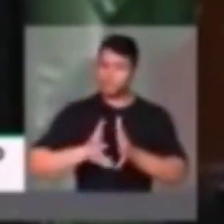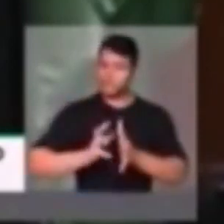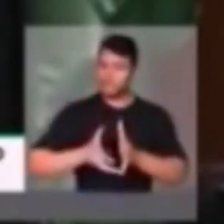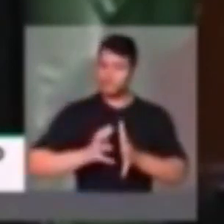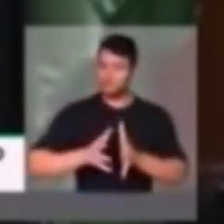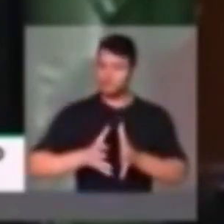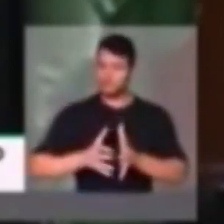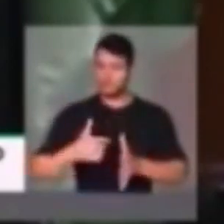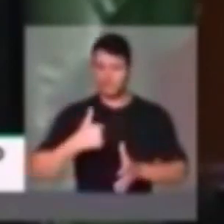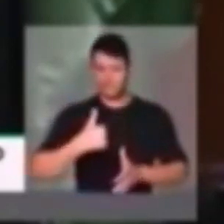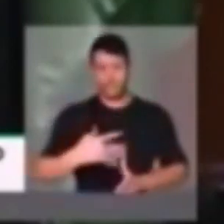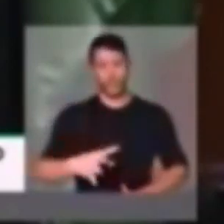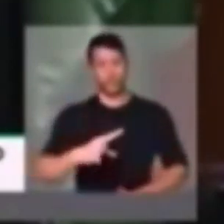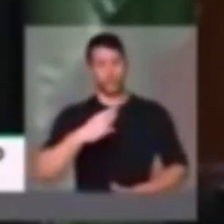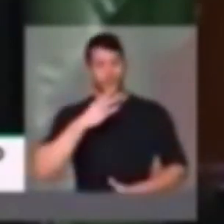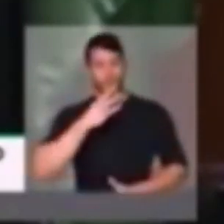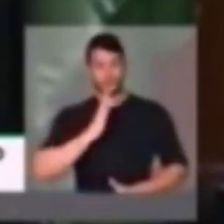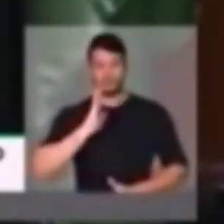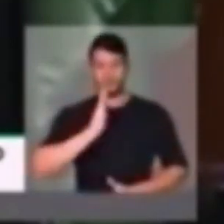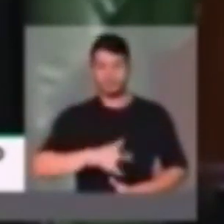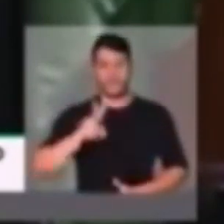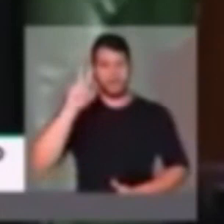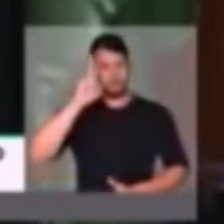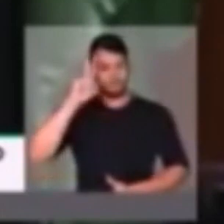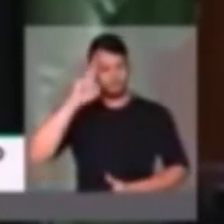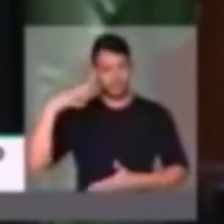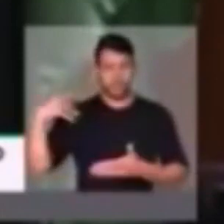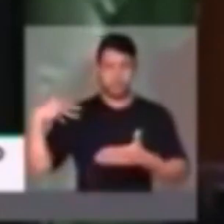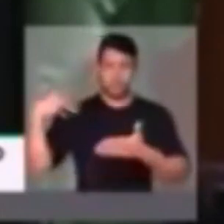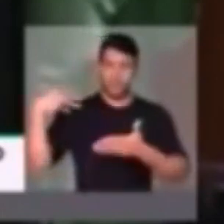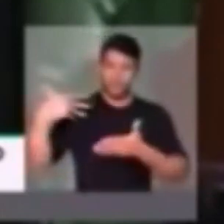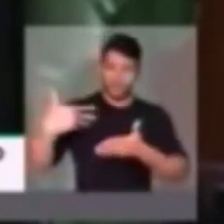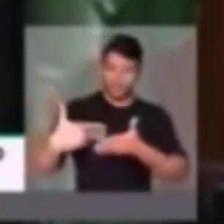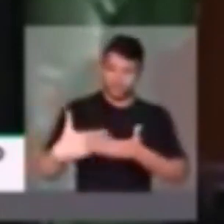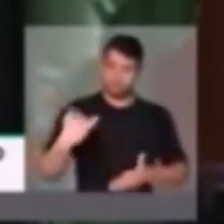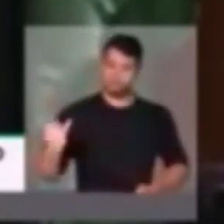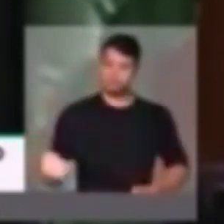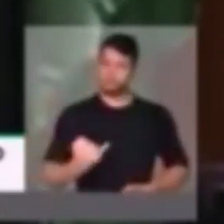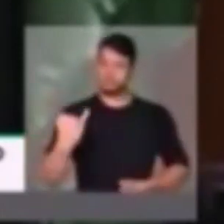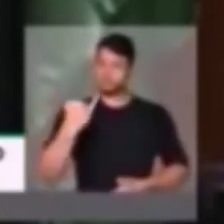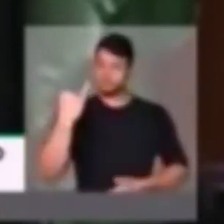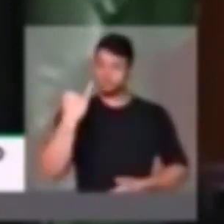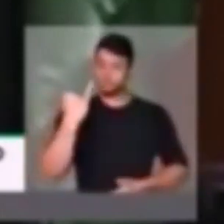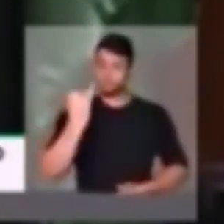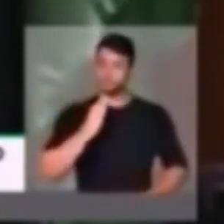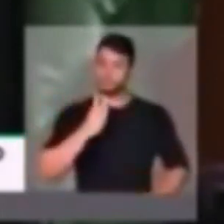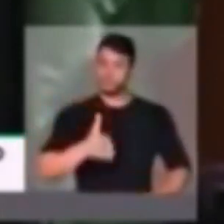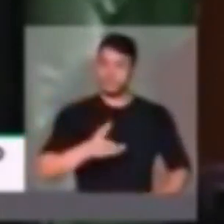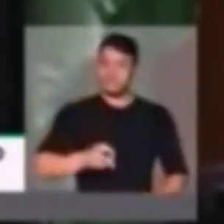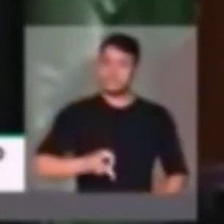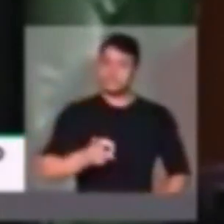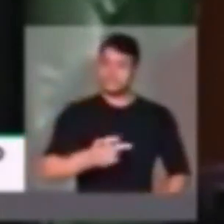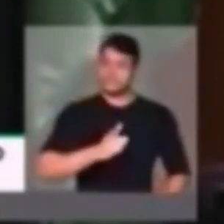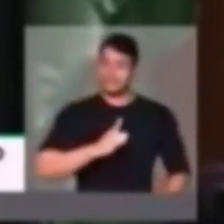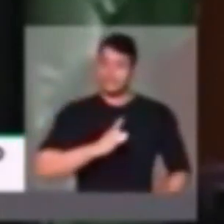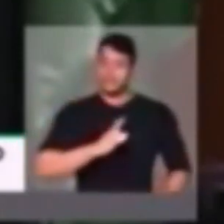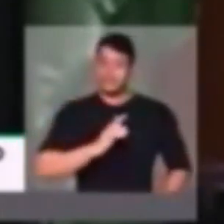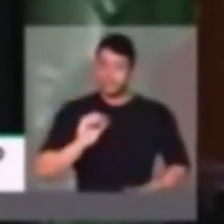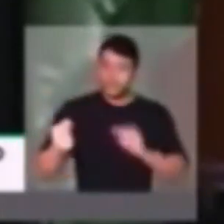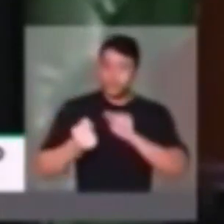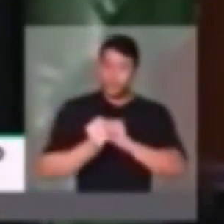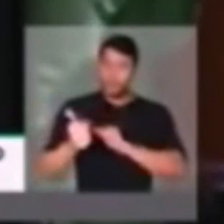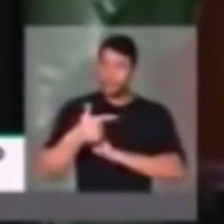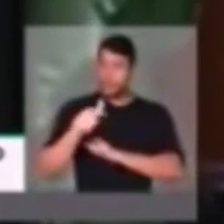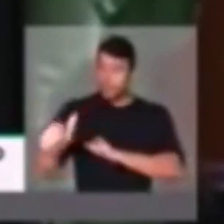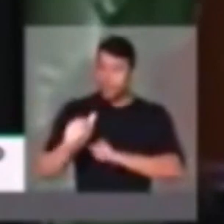que reconheço a trajetória história importância sua escrita por um outro partido